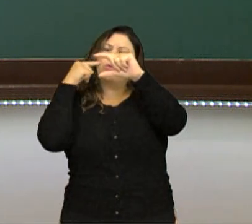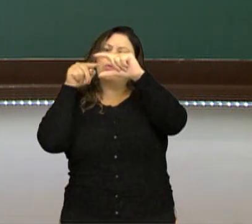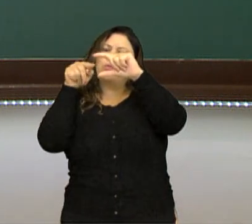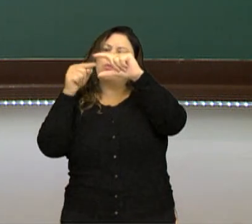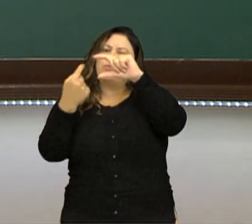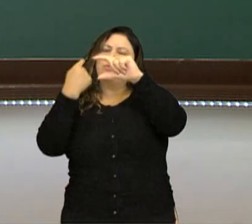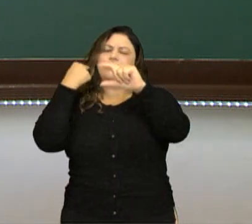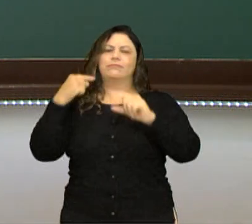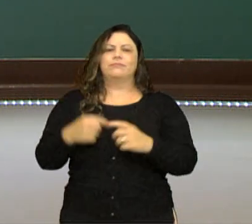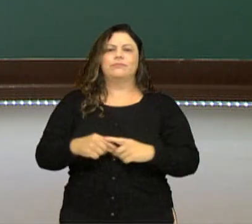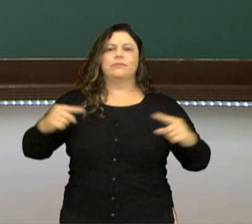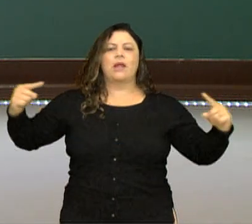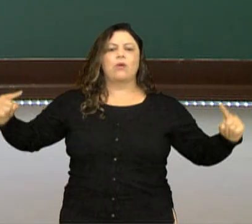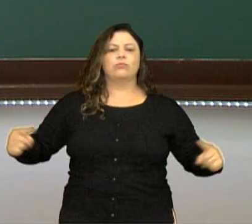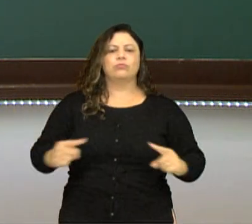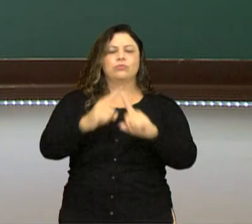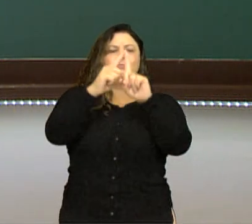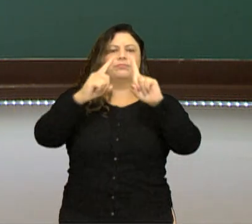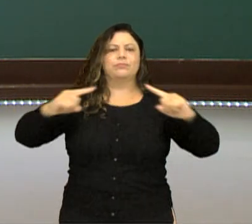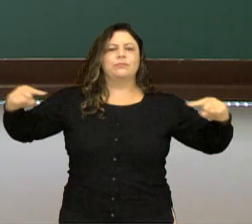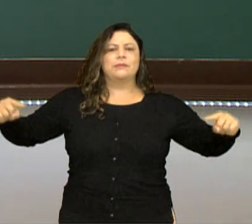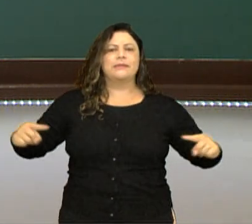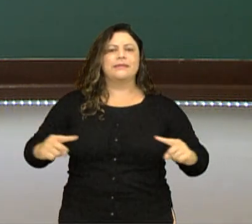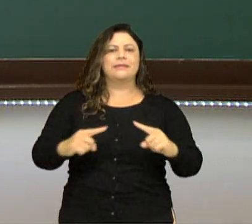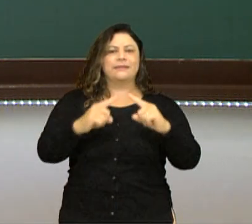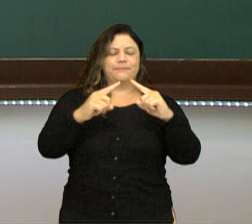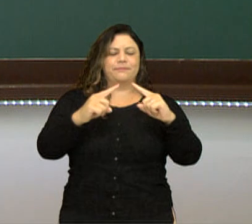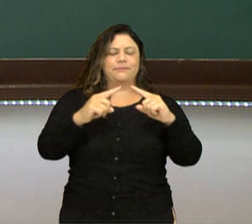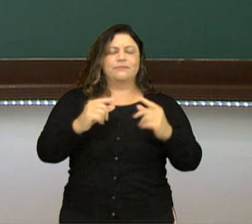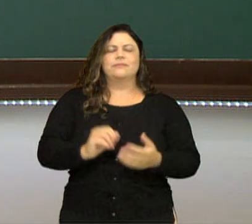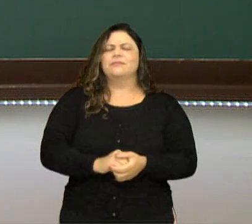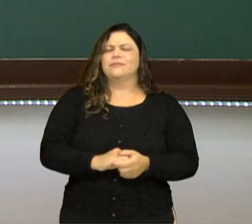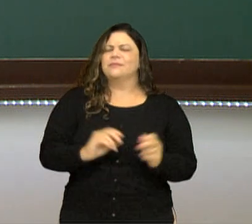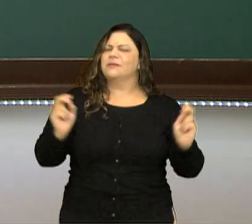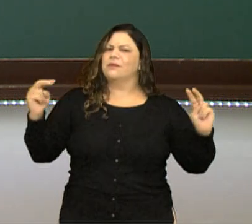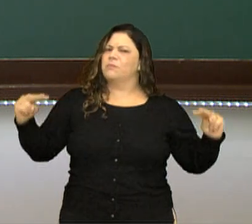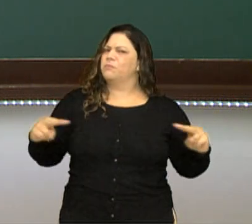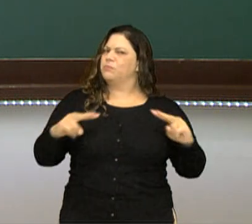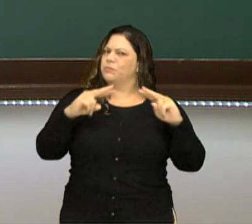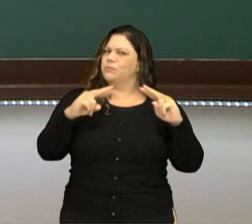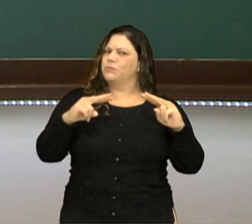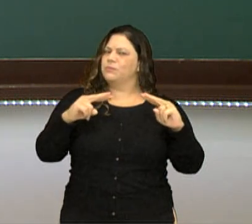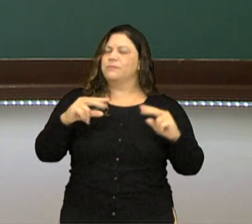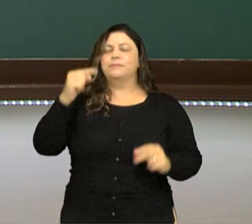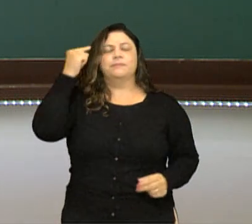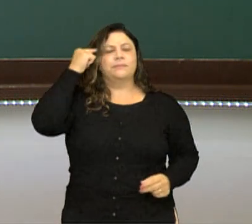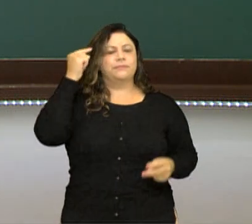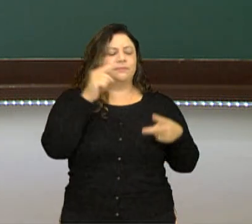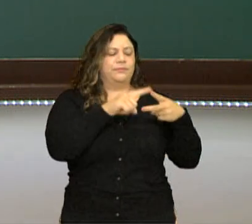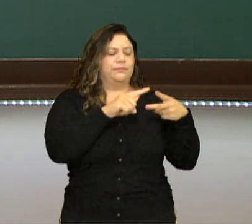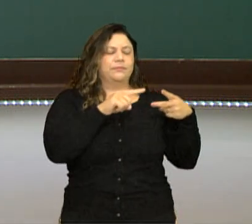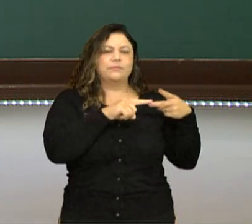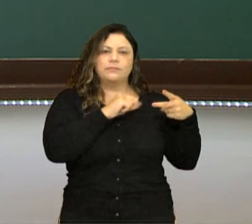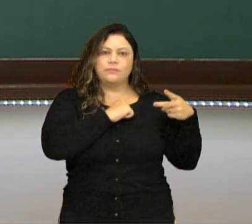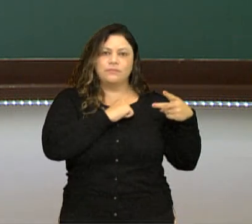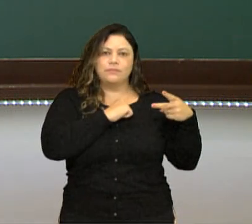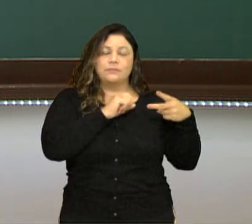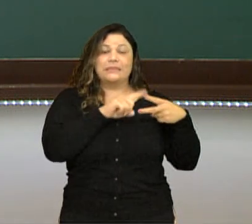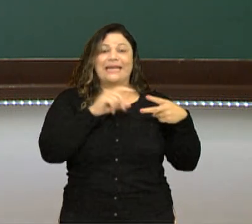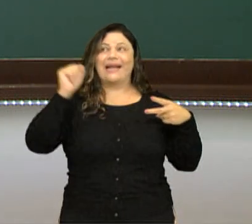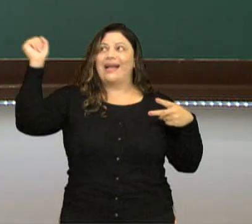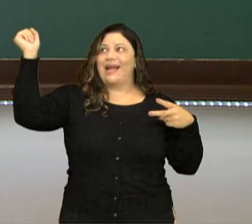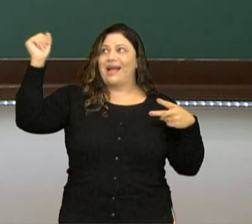reversibilidade. Esse princípio da reversibilidade, você pode pensar de dois modos. A